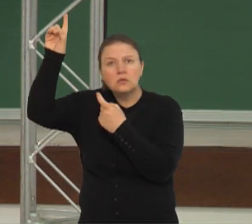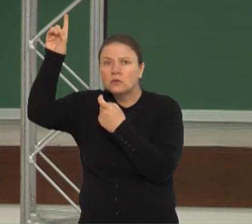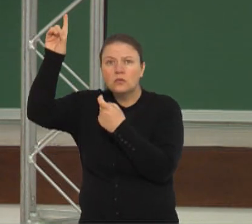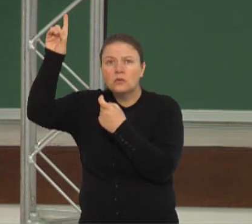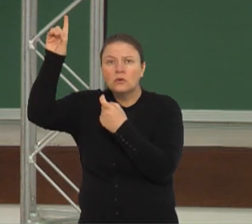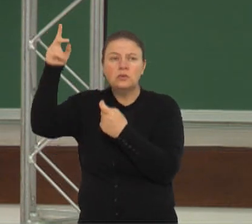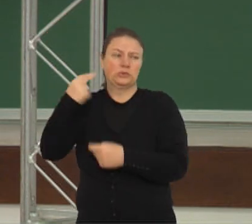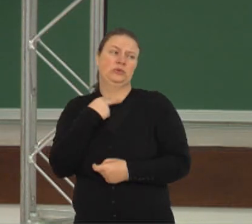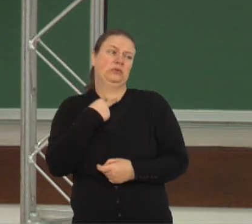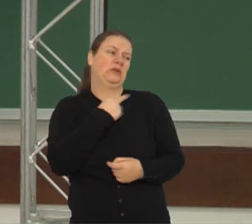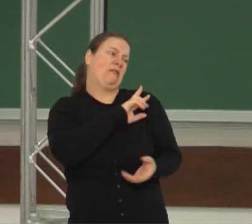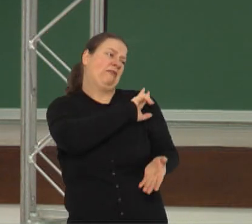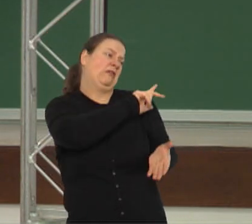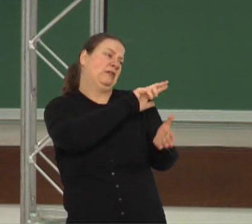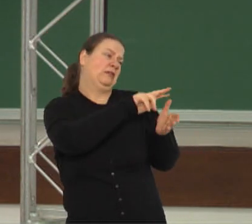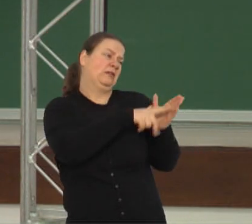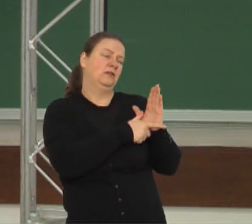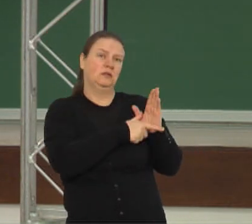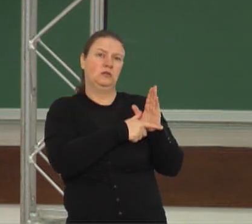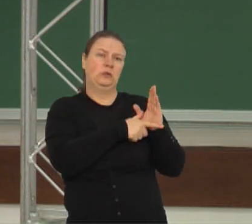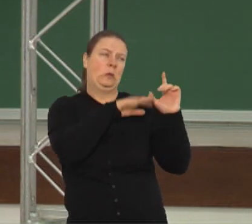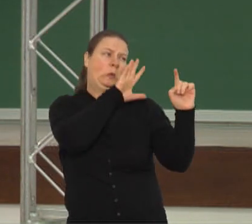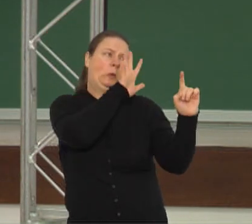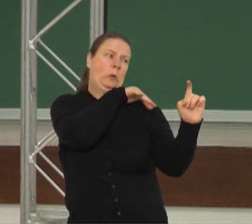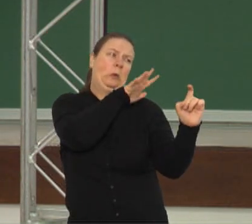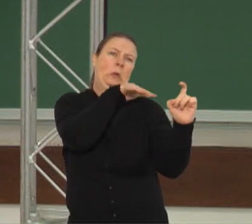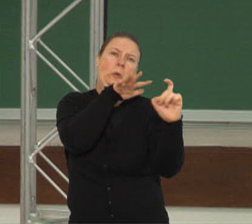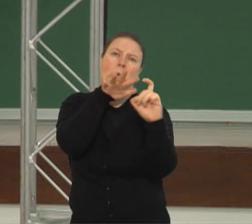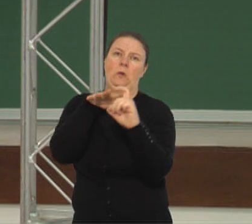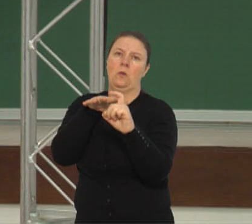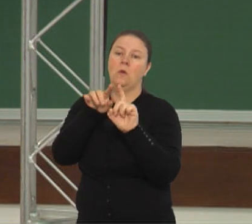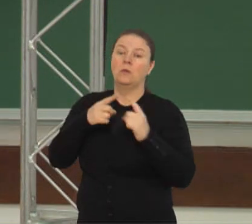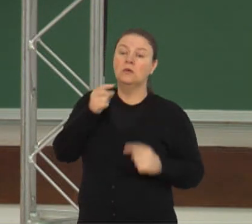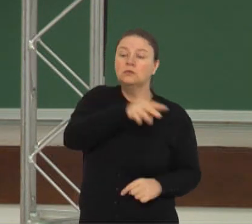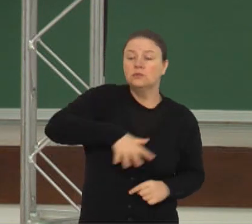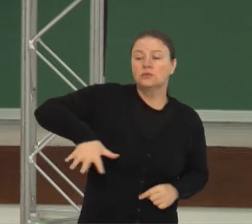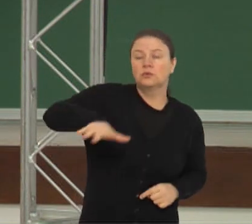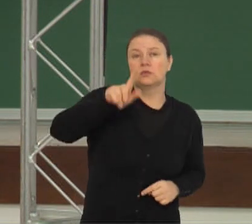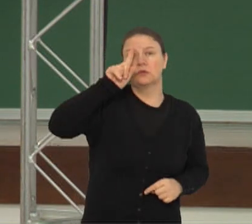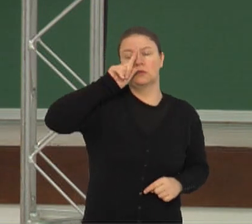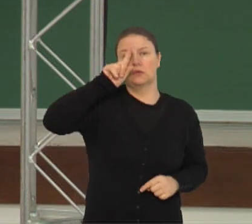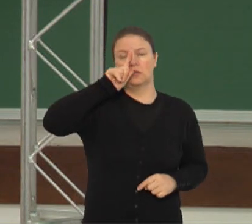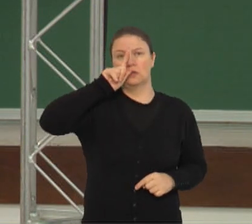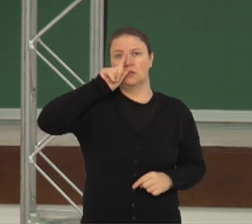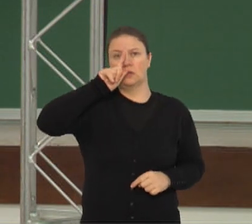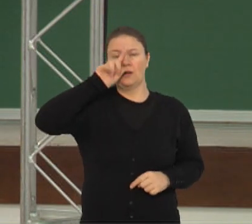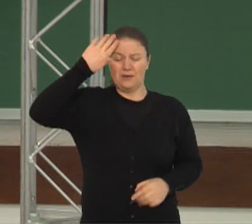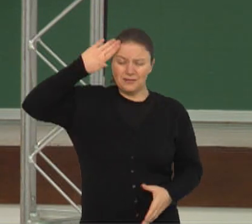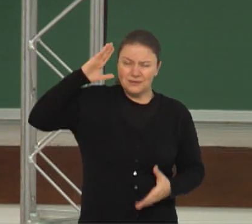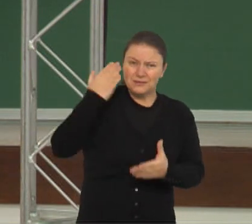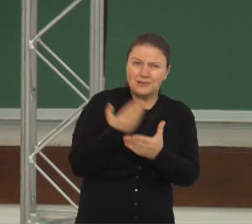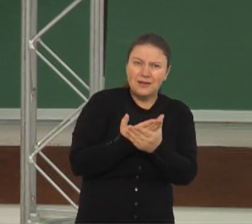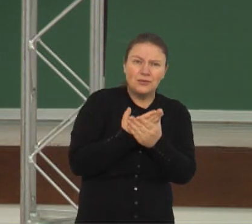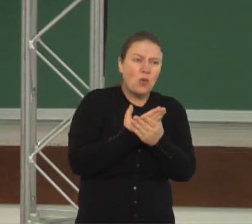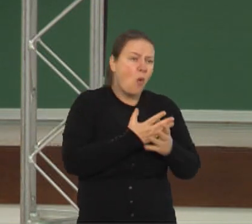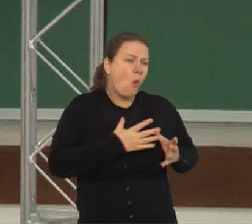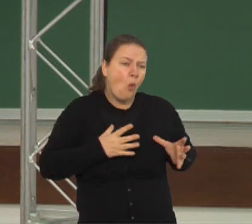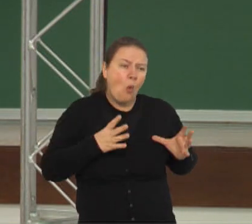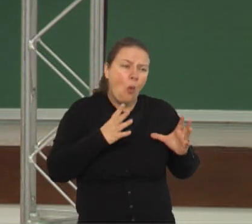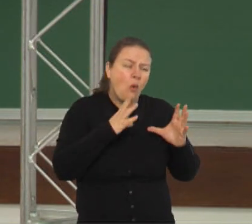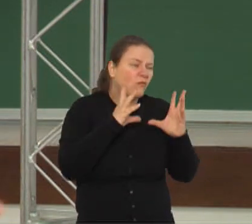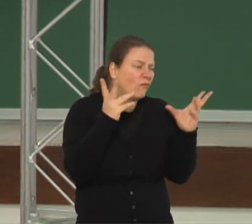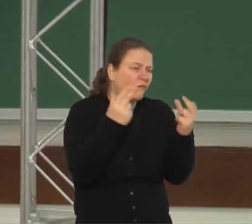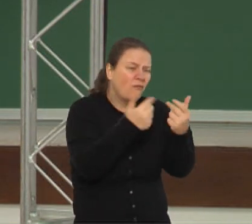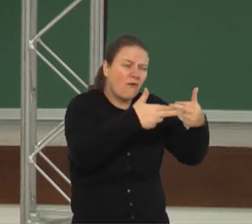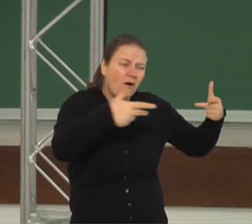Deus. E claro que numa região politeísta, um ensinamento desse era desastroso e